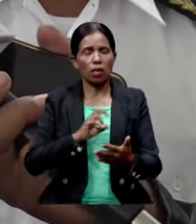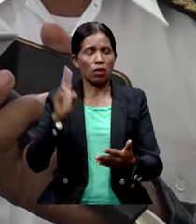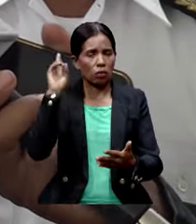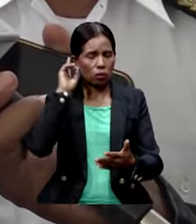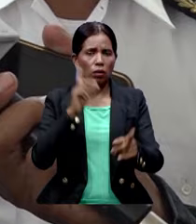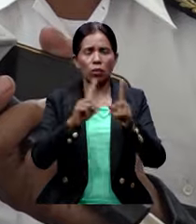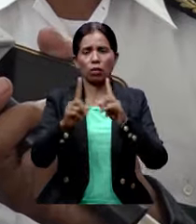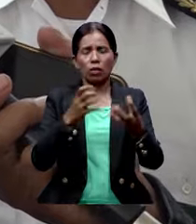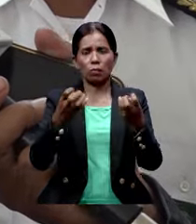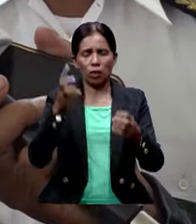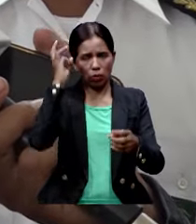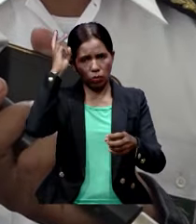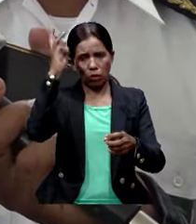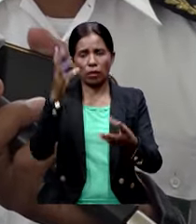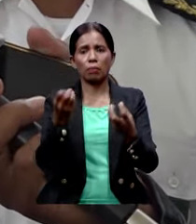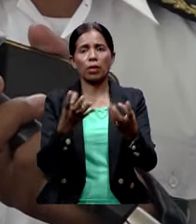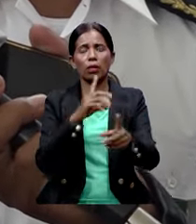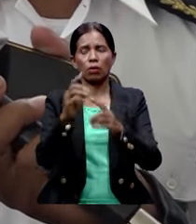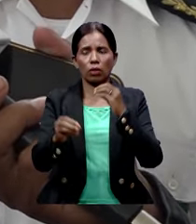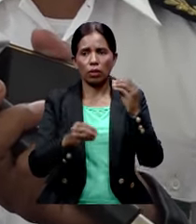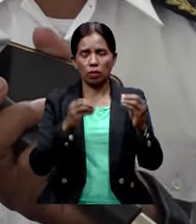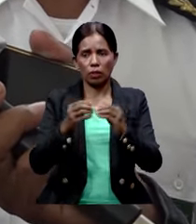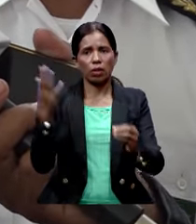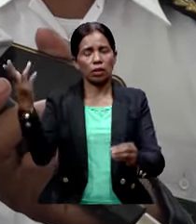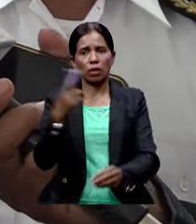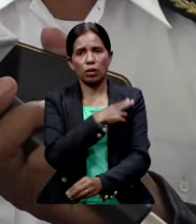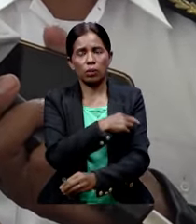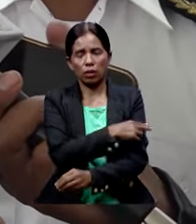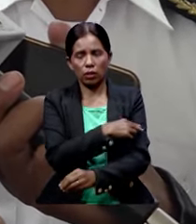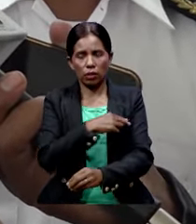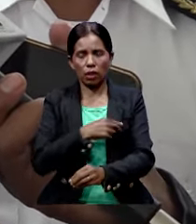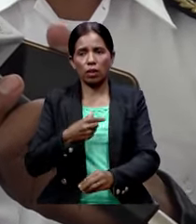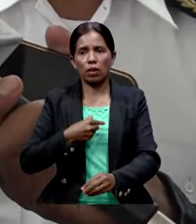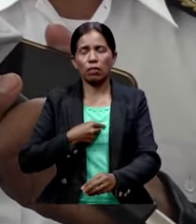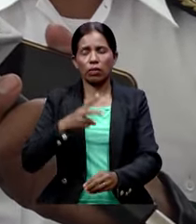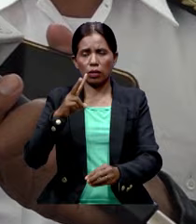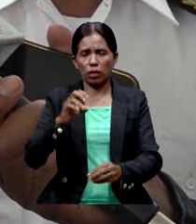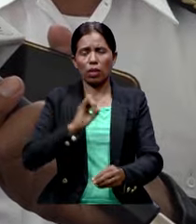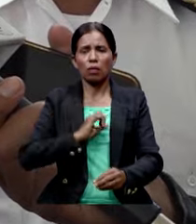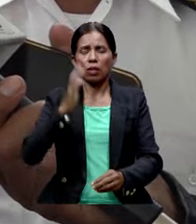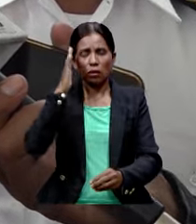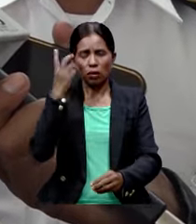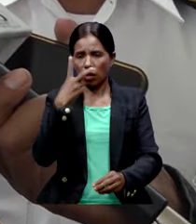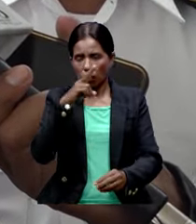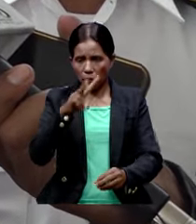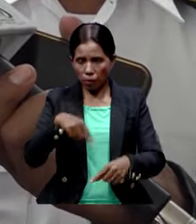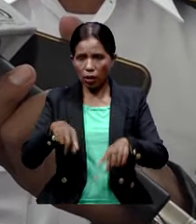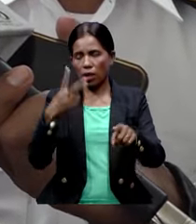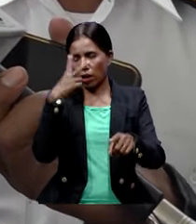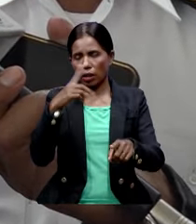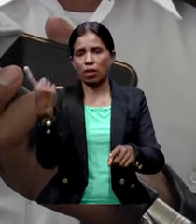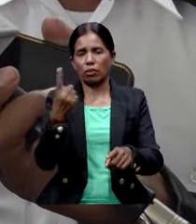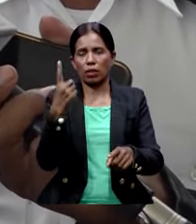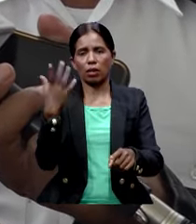barra, preocupação, barra, com a gestão e Hospital Nacional de Valadares, que eu conheço, eu vou ver que era uma